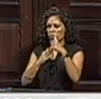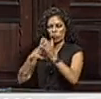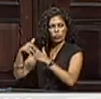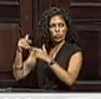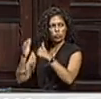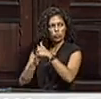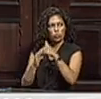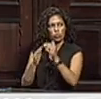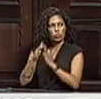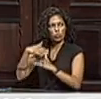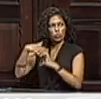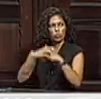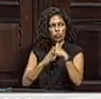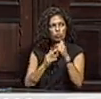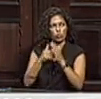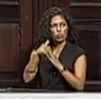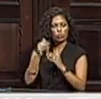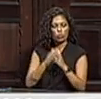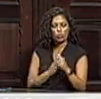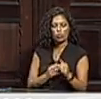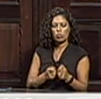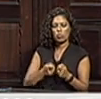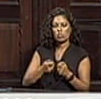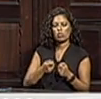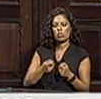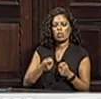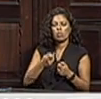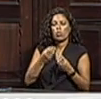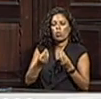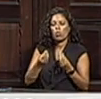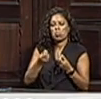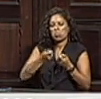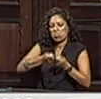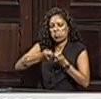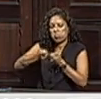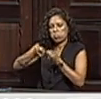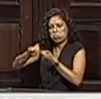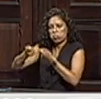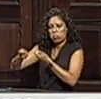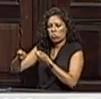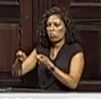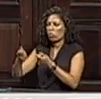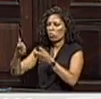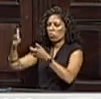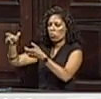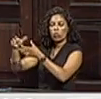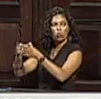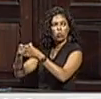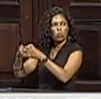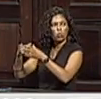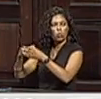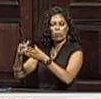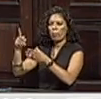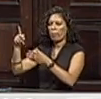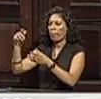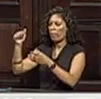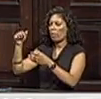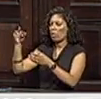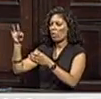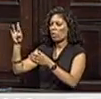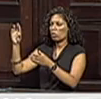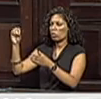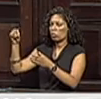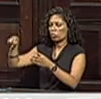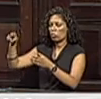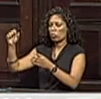são pressionadas pelo setor patronal e raríssima é aquela que conquista um